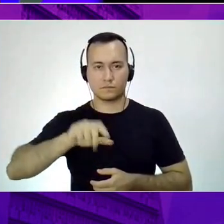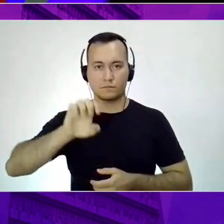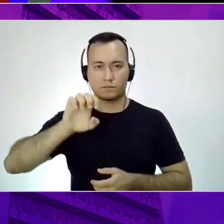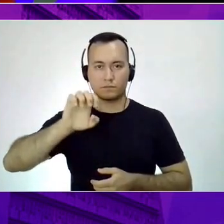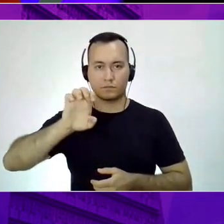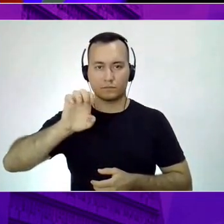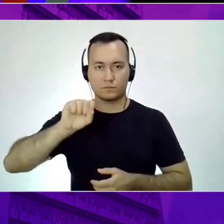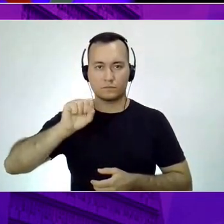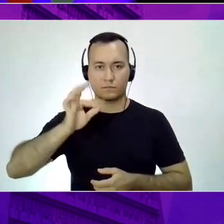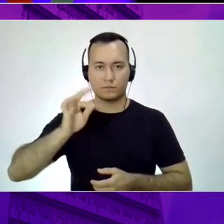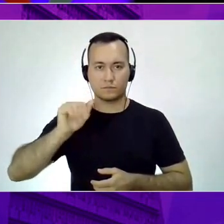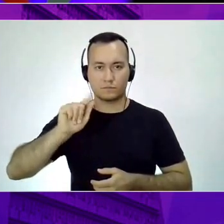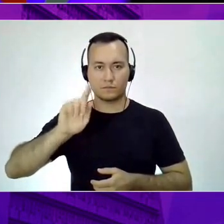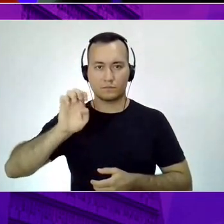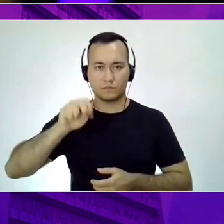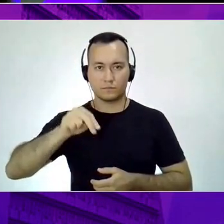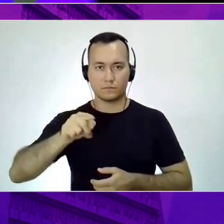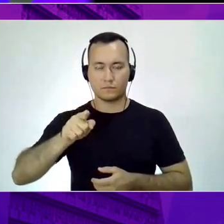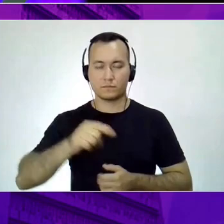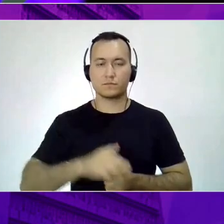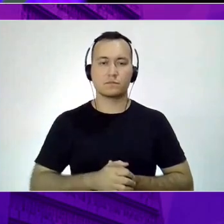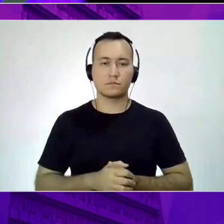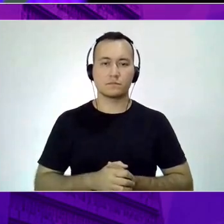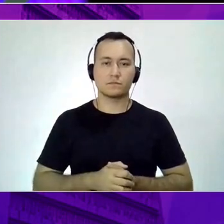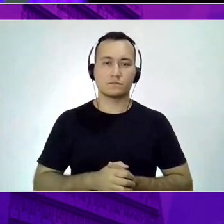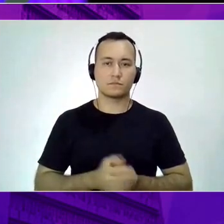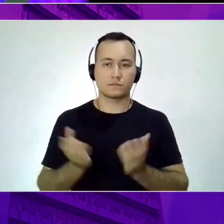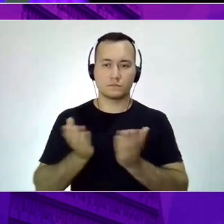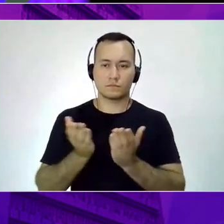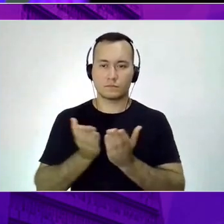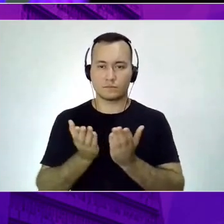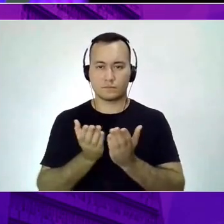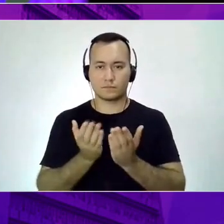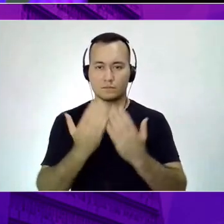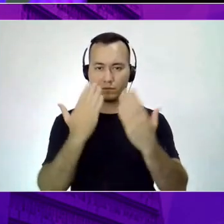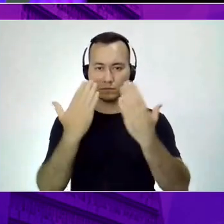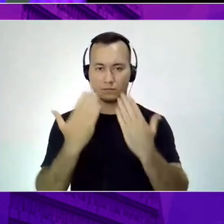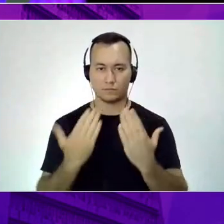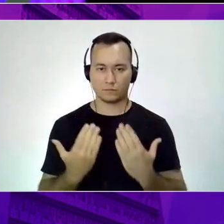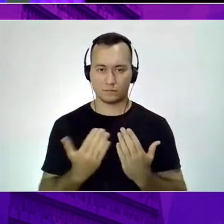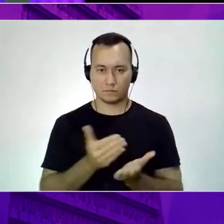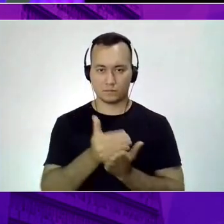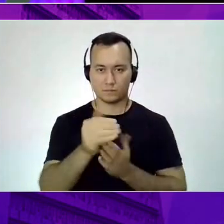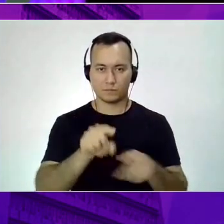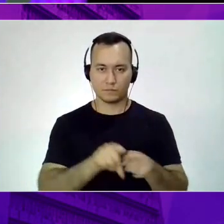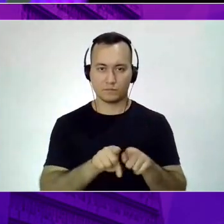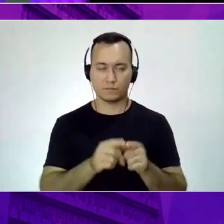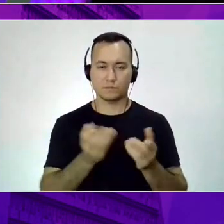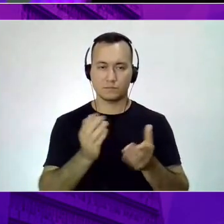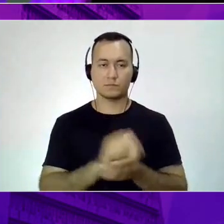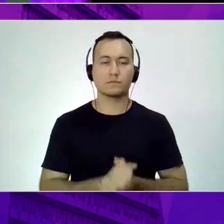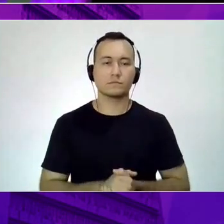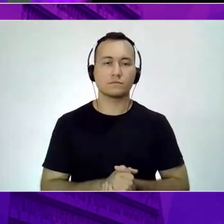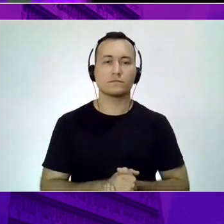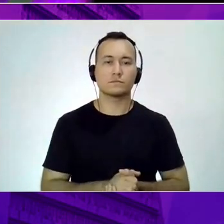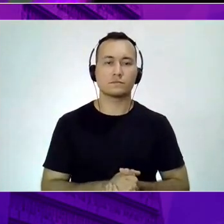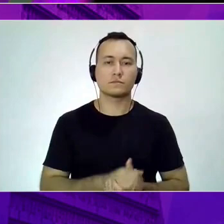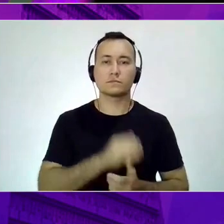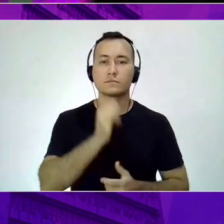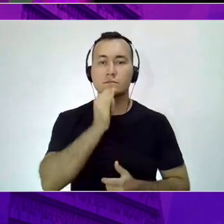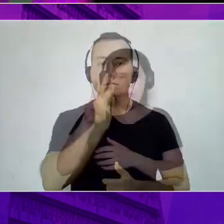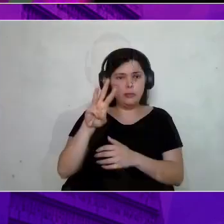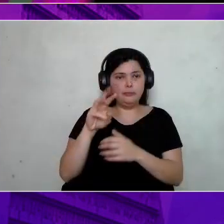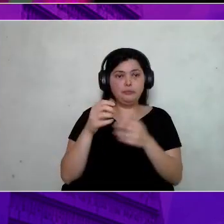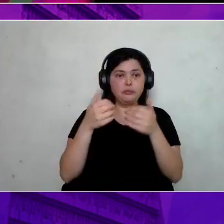Então, para isso, eu criei um fluxo via Airflow. Né? Então, nós, engenheiros de dados, trabalhamos muito com